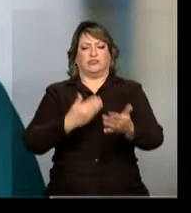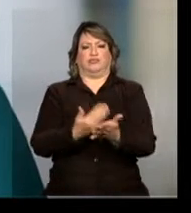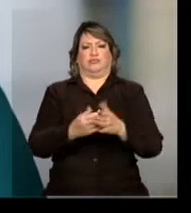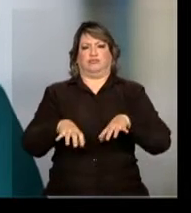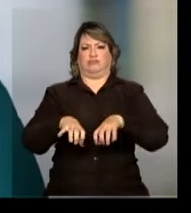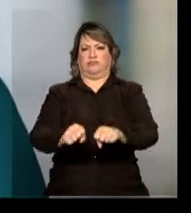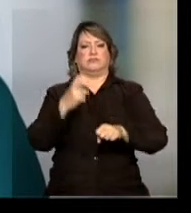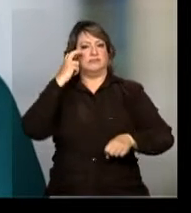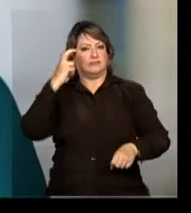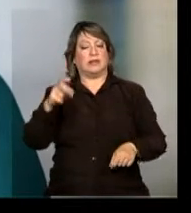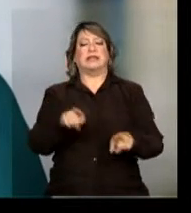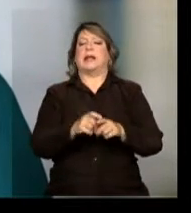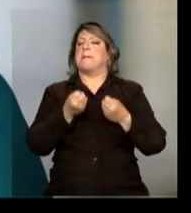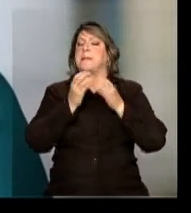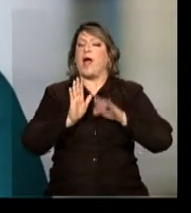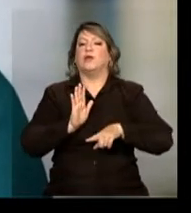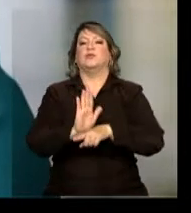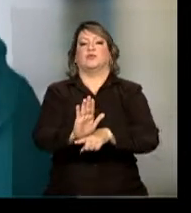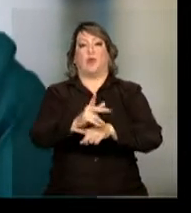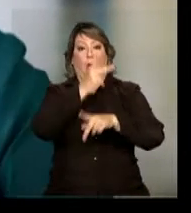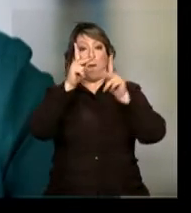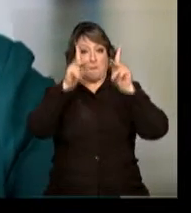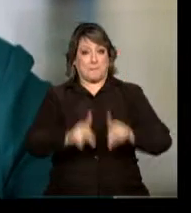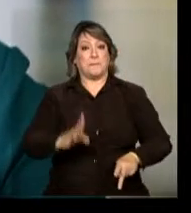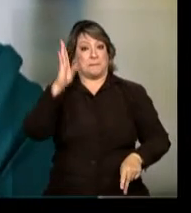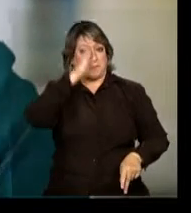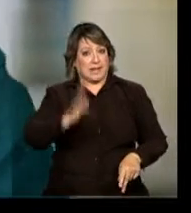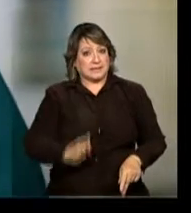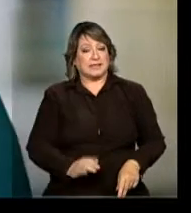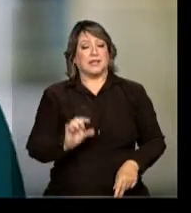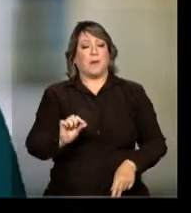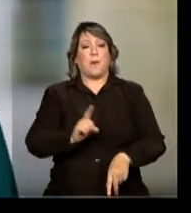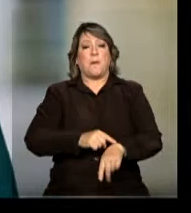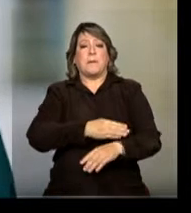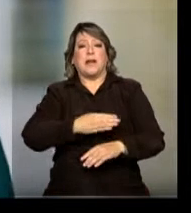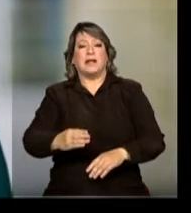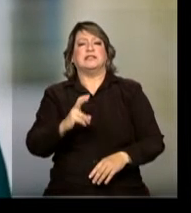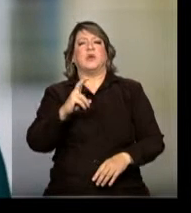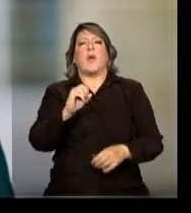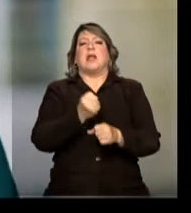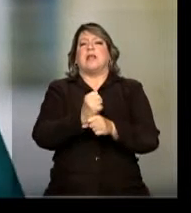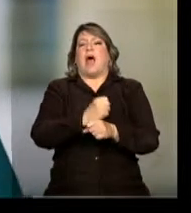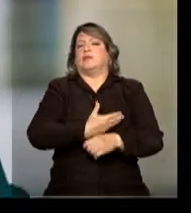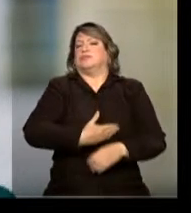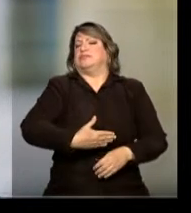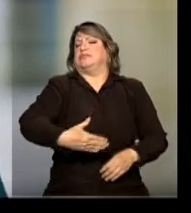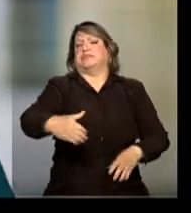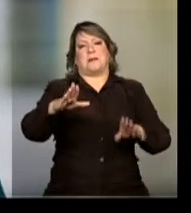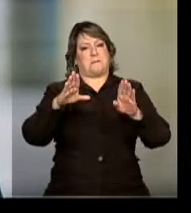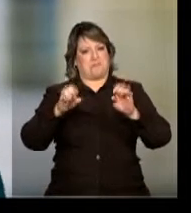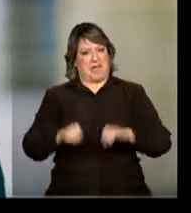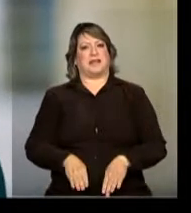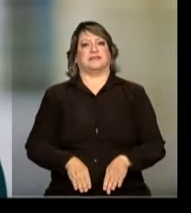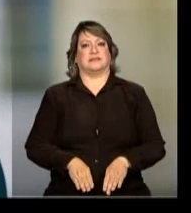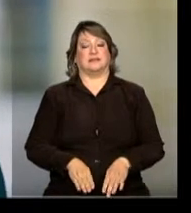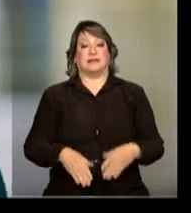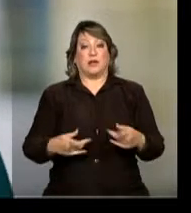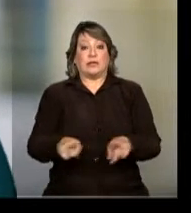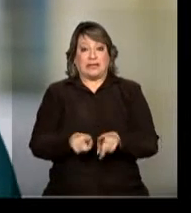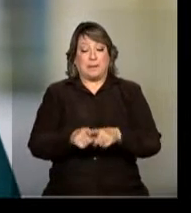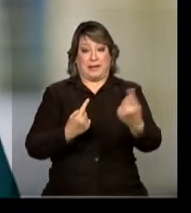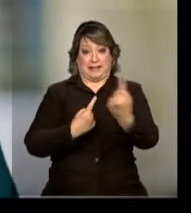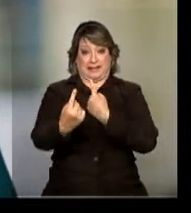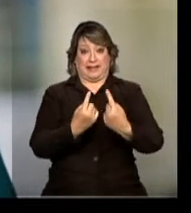permanentes à população brasileira por um período mínimo de 50 anos já o pacto do transporte público